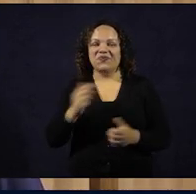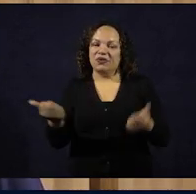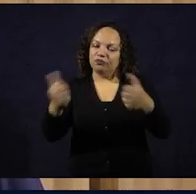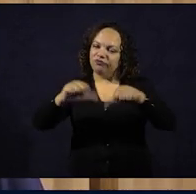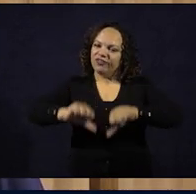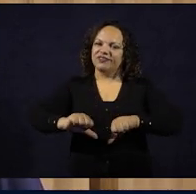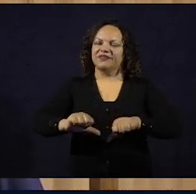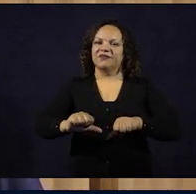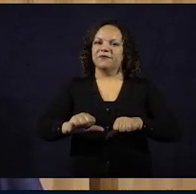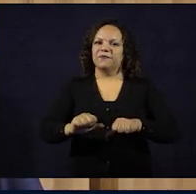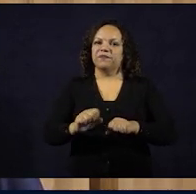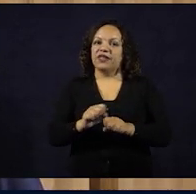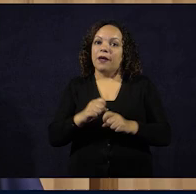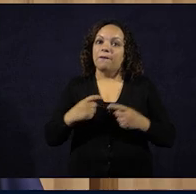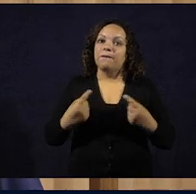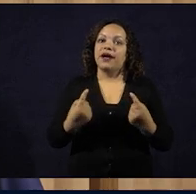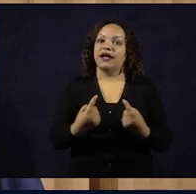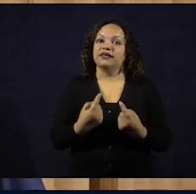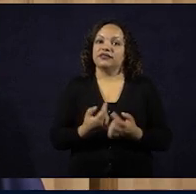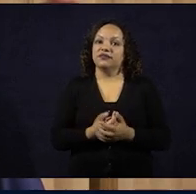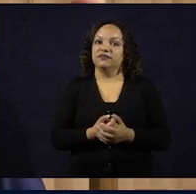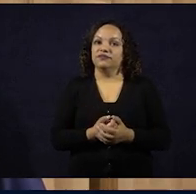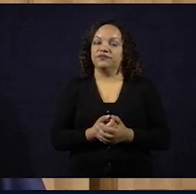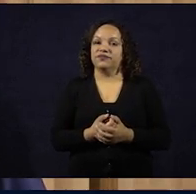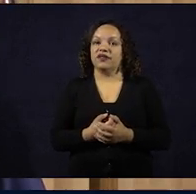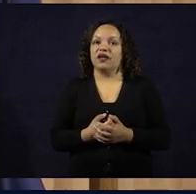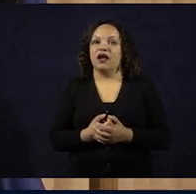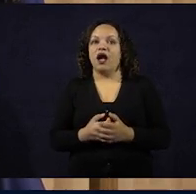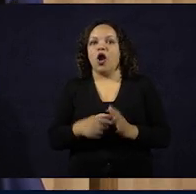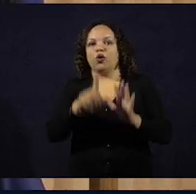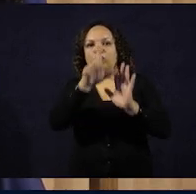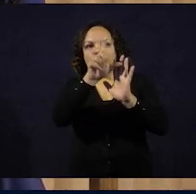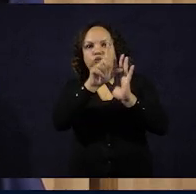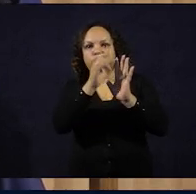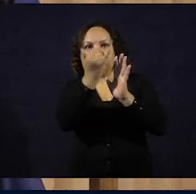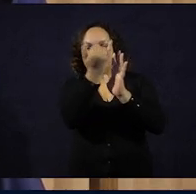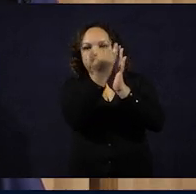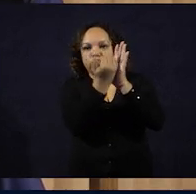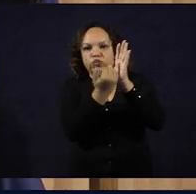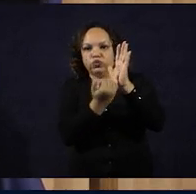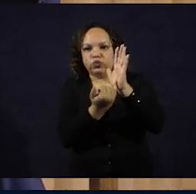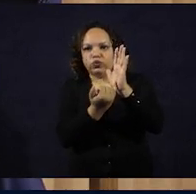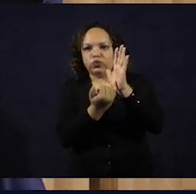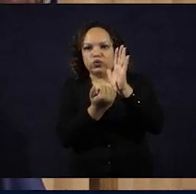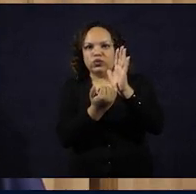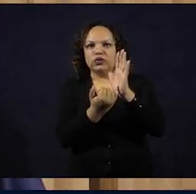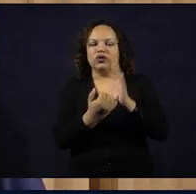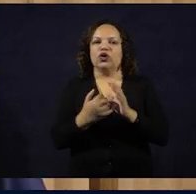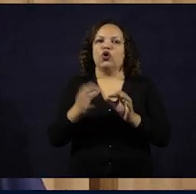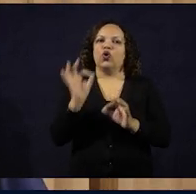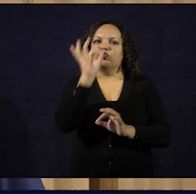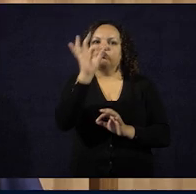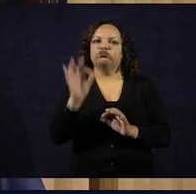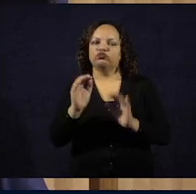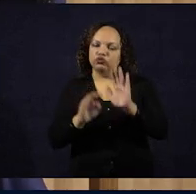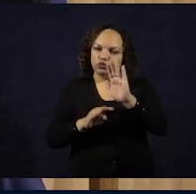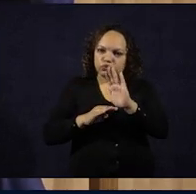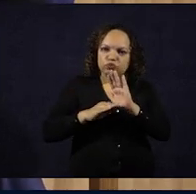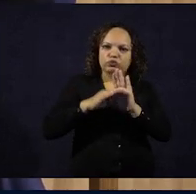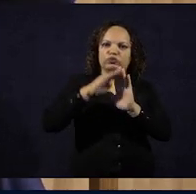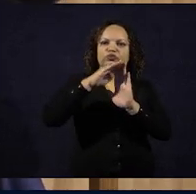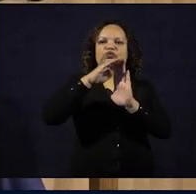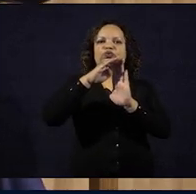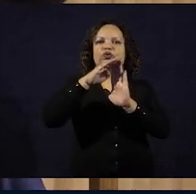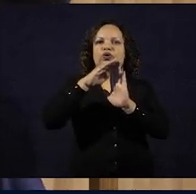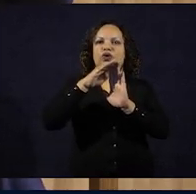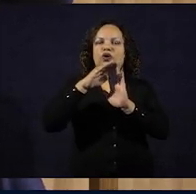menos do que a gente tá achando mas de qualquer moto É acho que a inflação vai cair é tá juro Real tá alta Subimos o juros como tínhamos de subir é